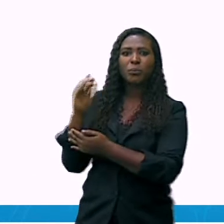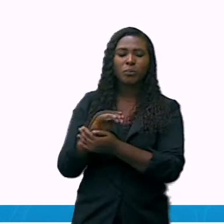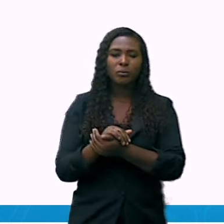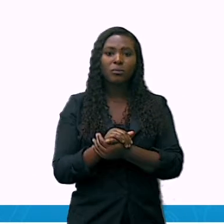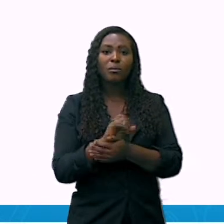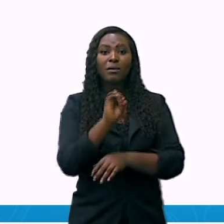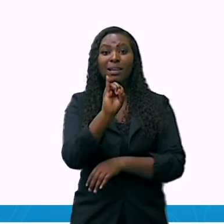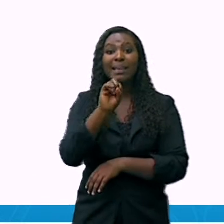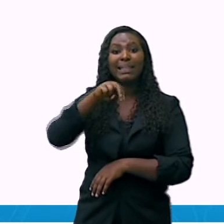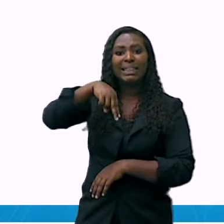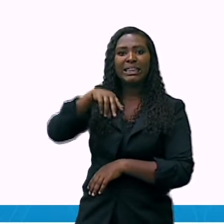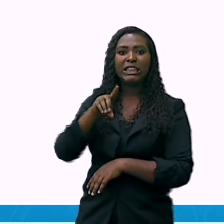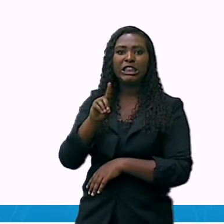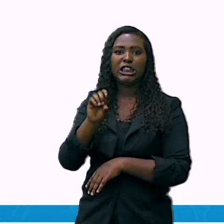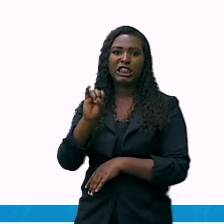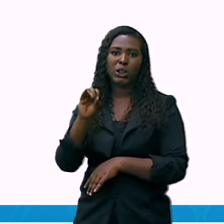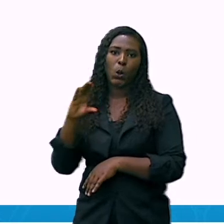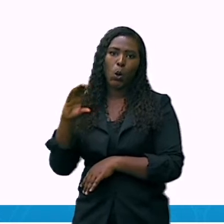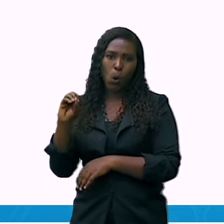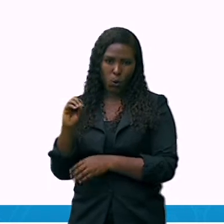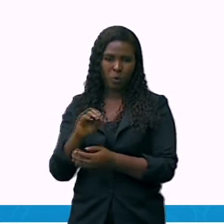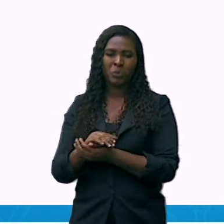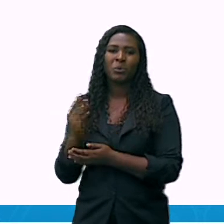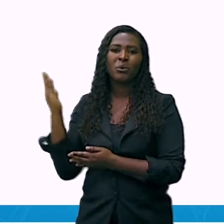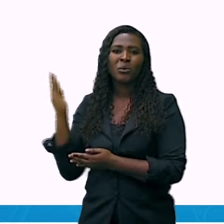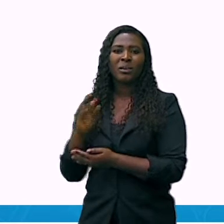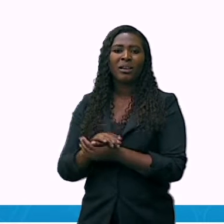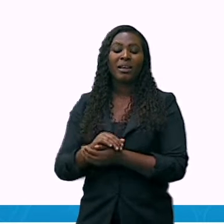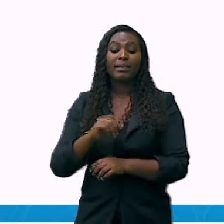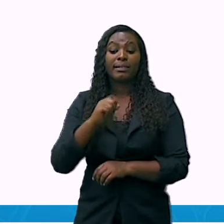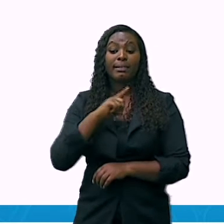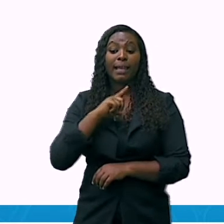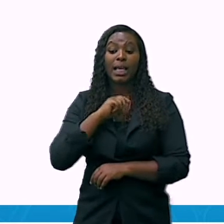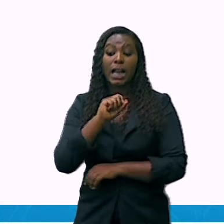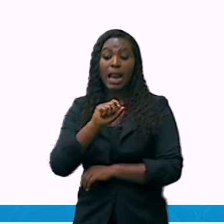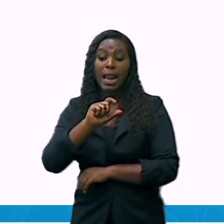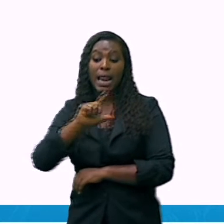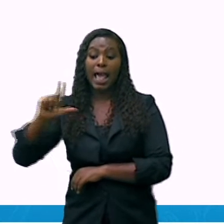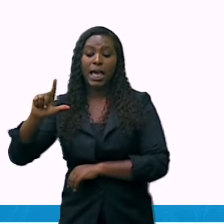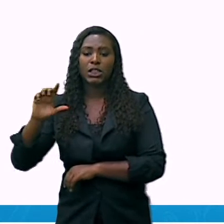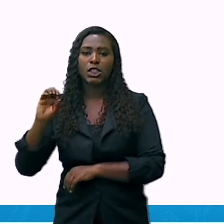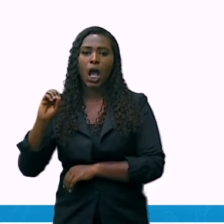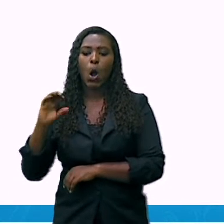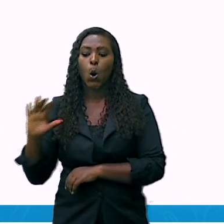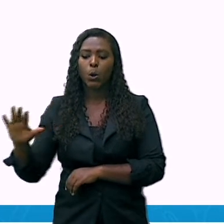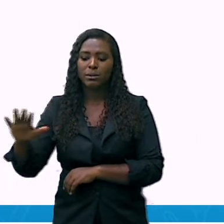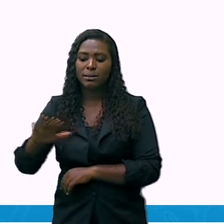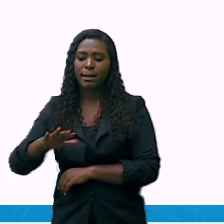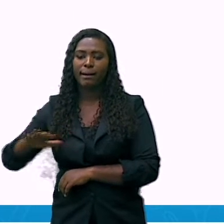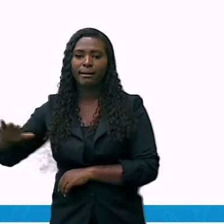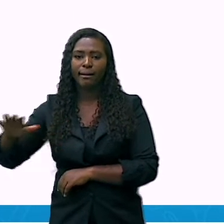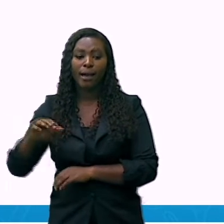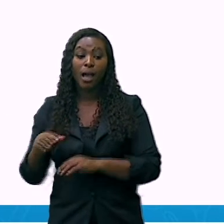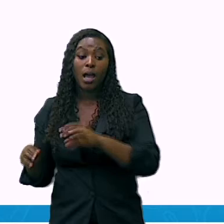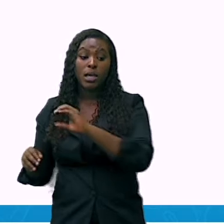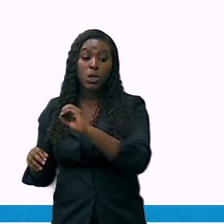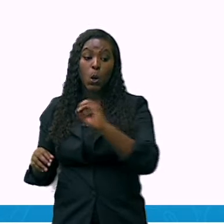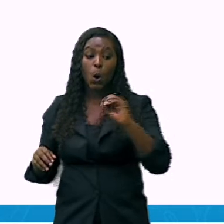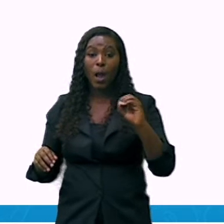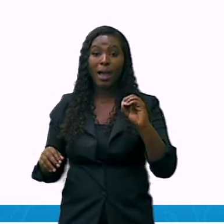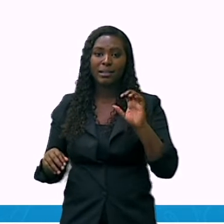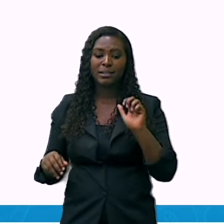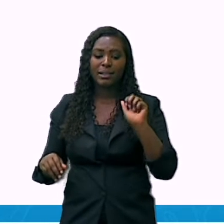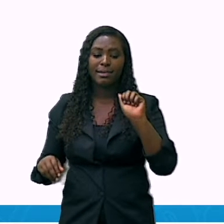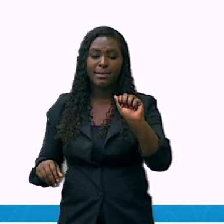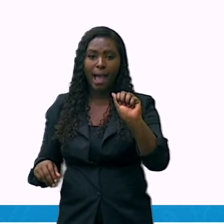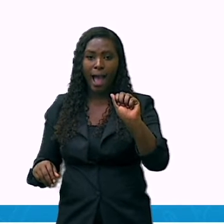leste da Oceania e oeste no continente africano. Passa também pela porção do